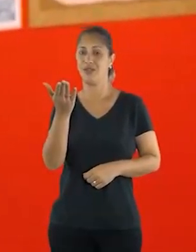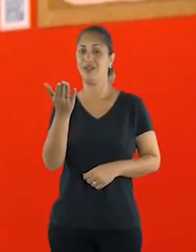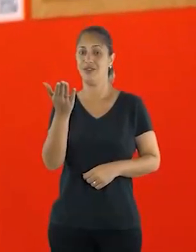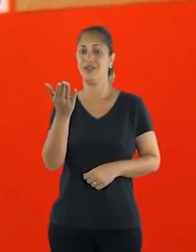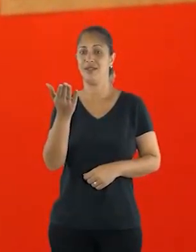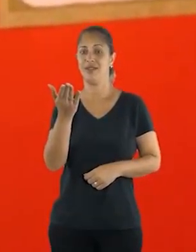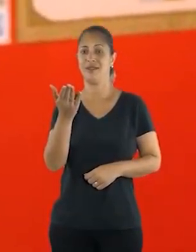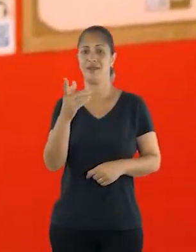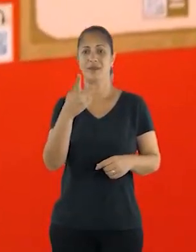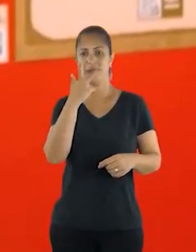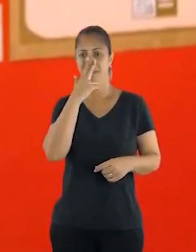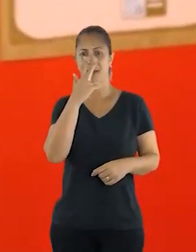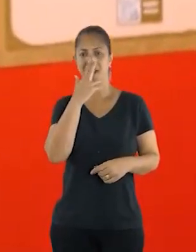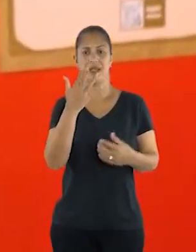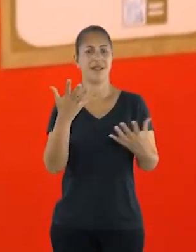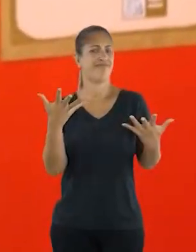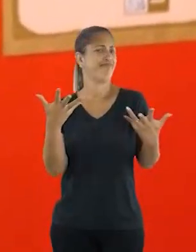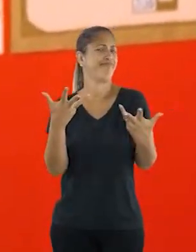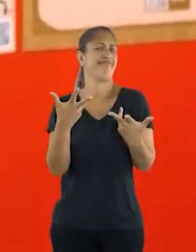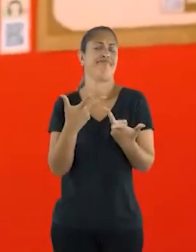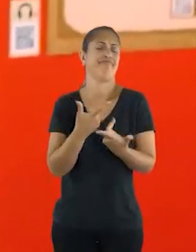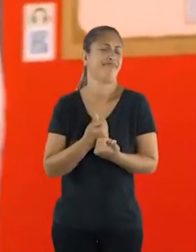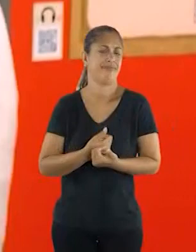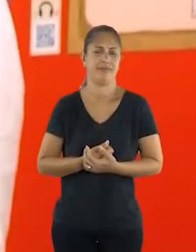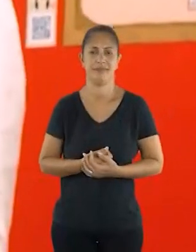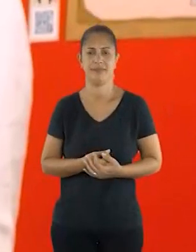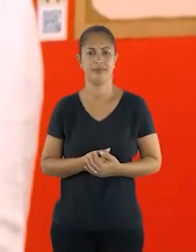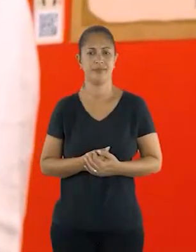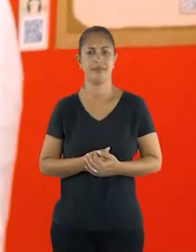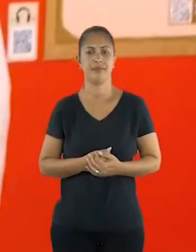um guilde, né? Uma coisa assim,